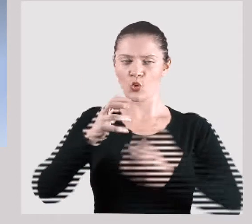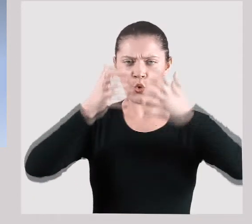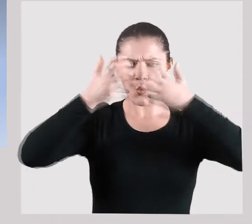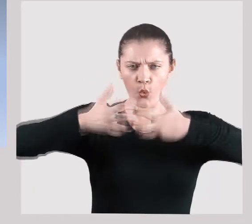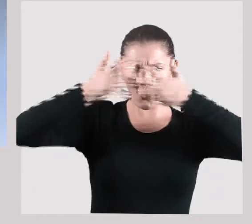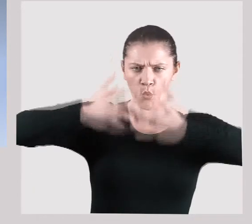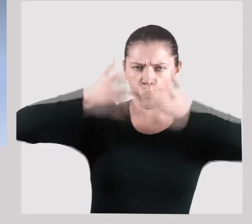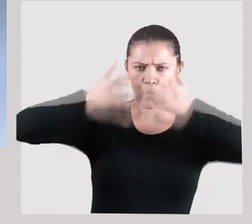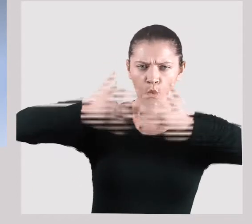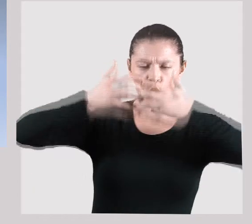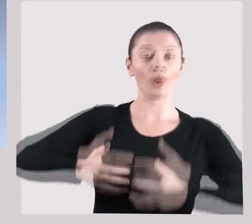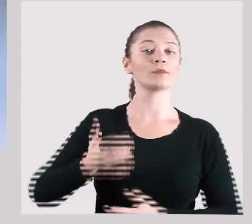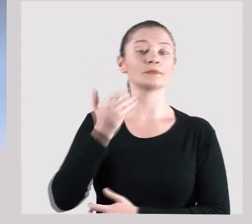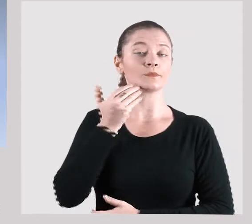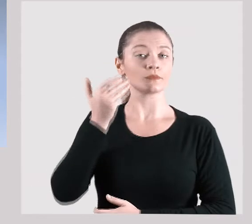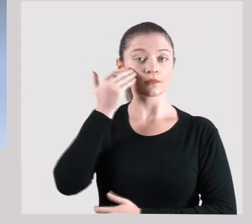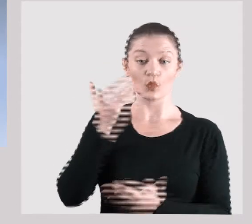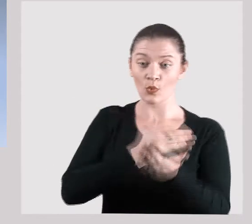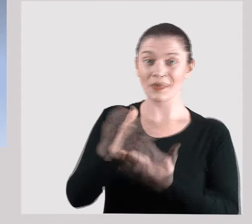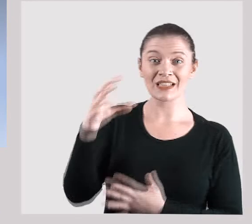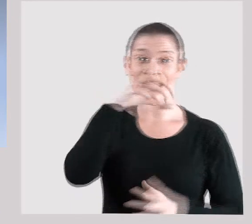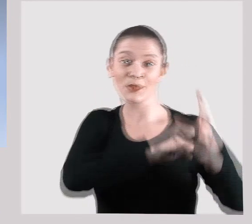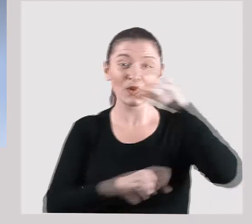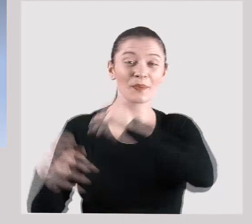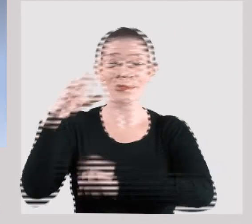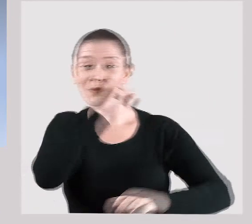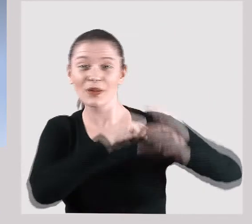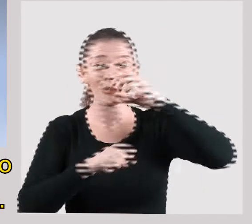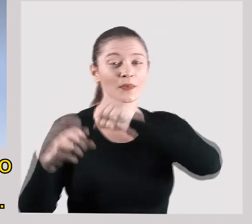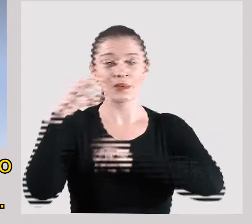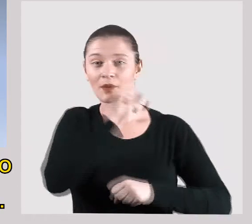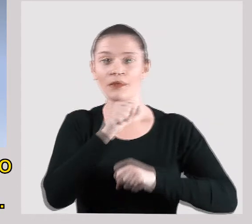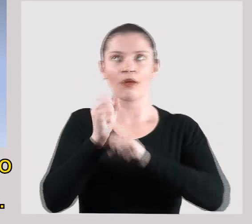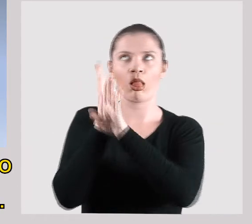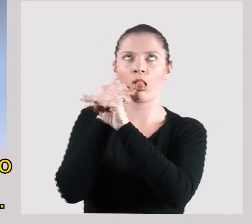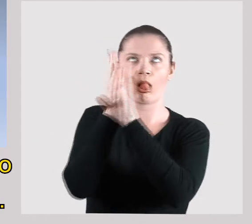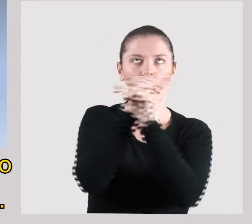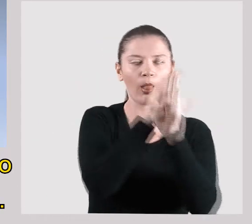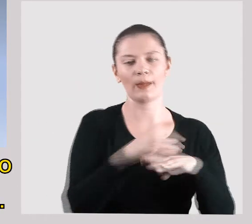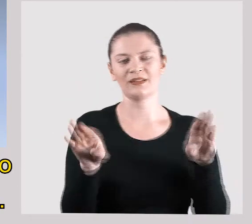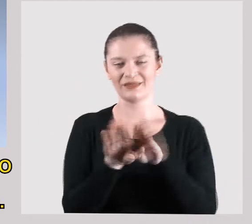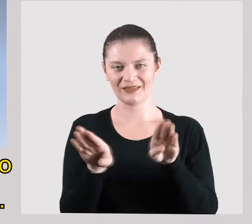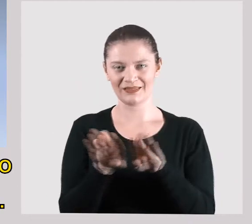adolescente começa a ter muita rapidez, começa a ter mais abstrações e os processos cognitivos estão andando com muita